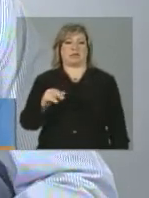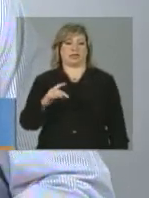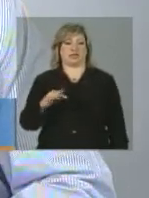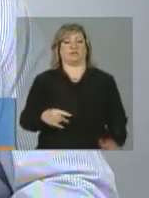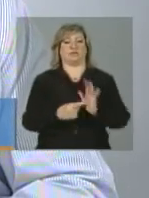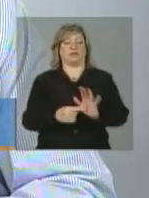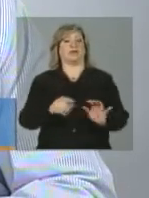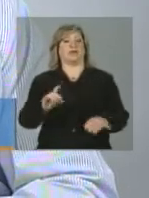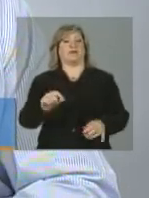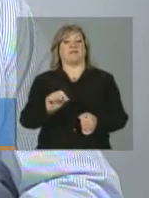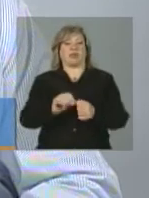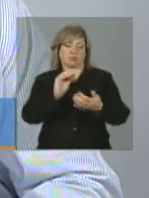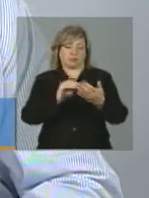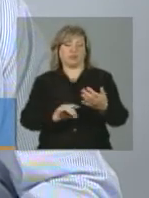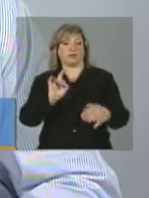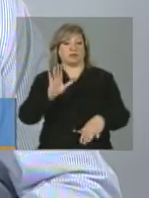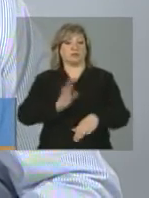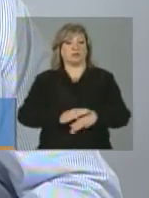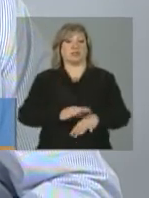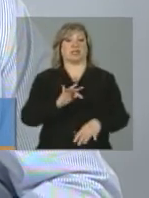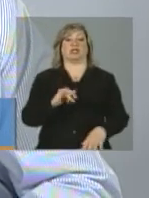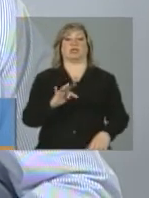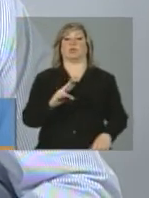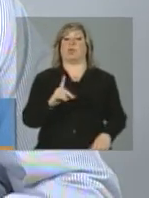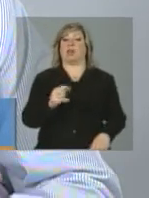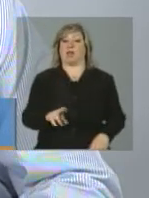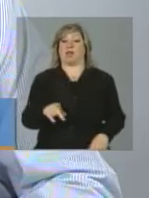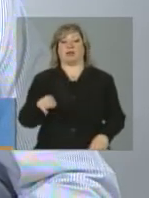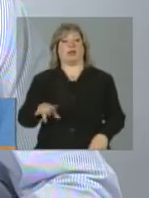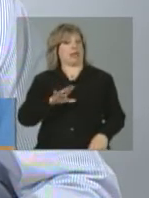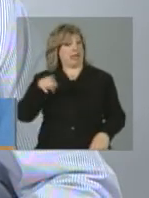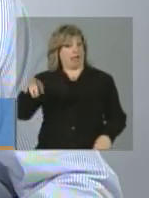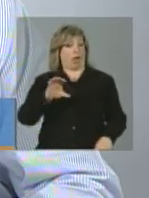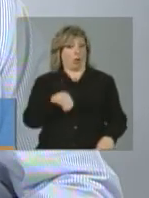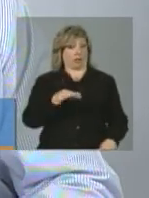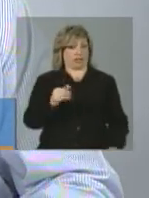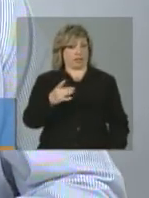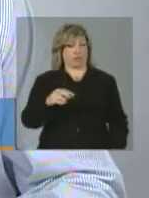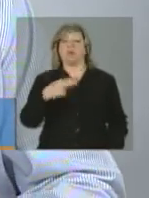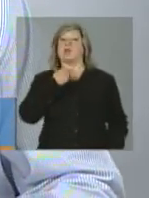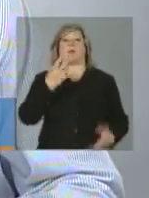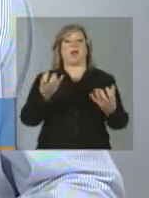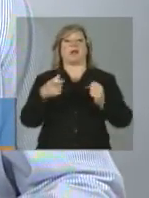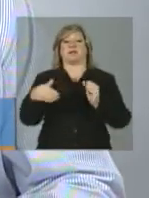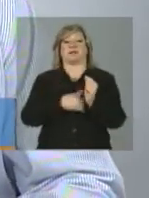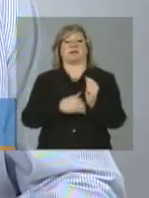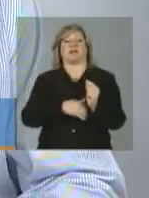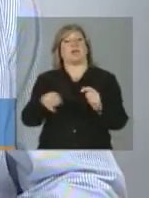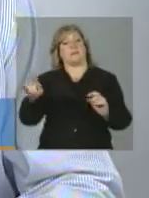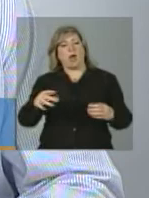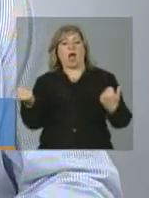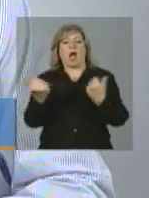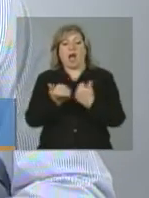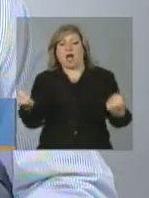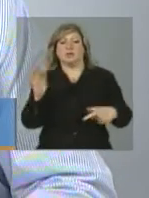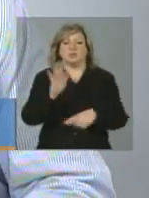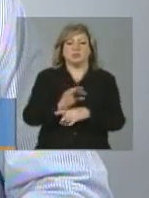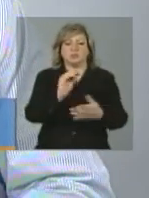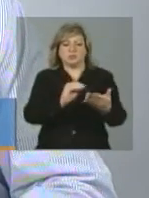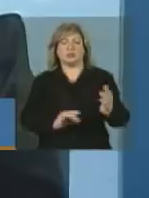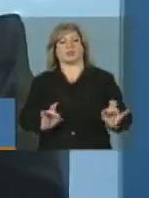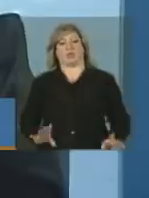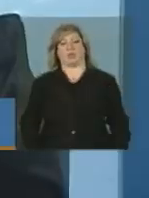pelo administrador titular. Então, reforçando, o contador não pode receber uma senha para fazer isso. Ele vai poder apoiar o gestor nesse